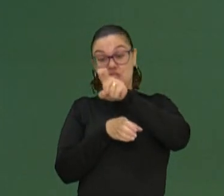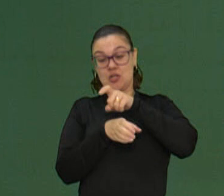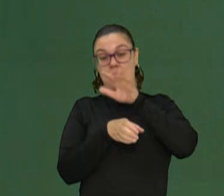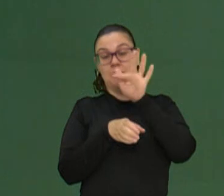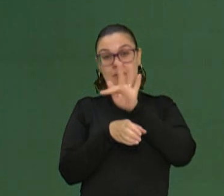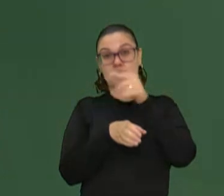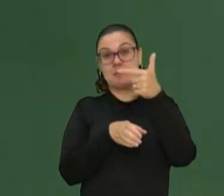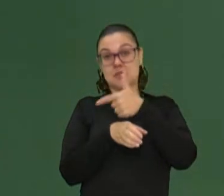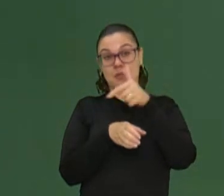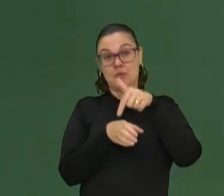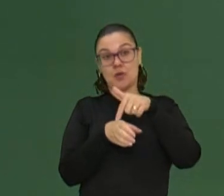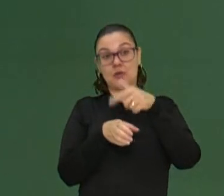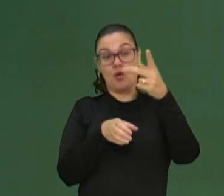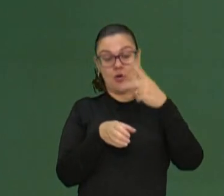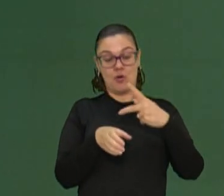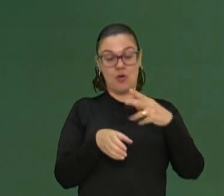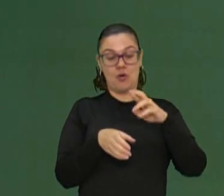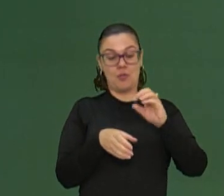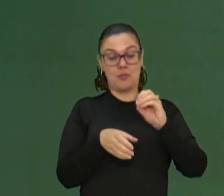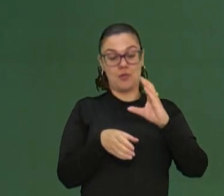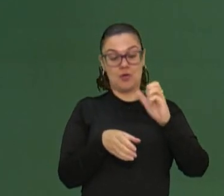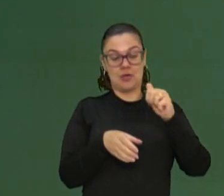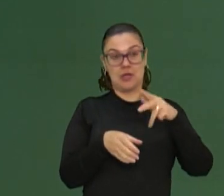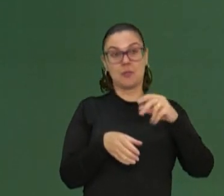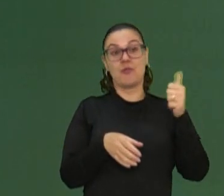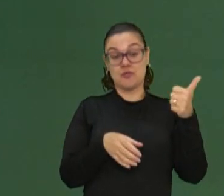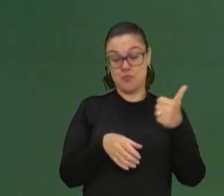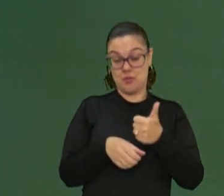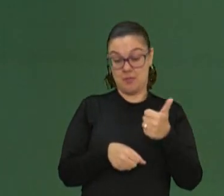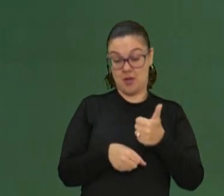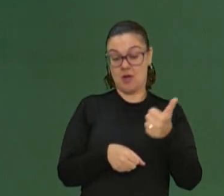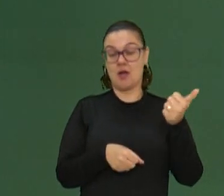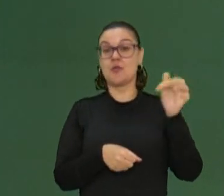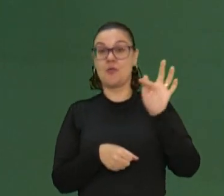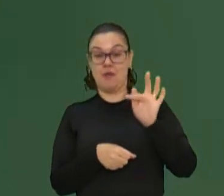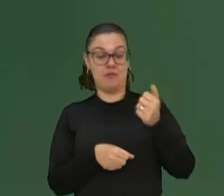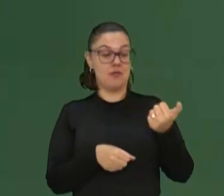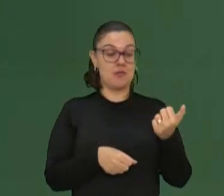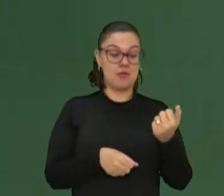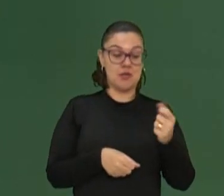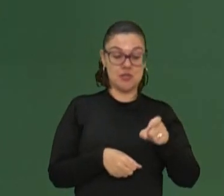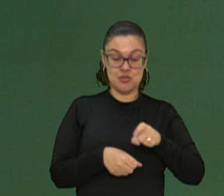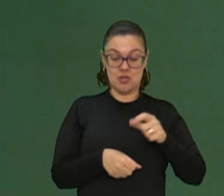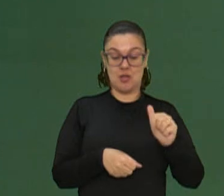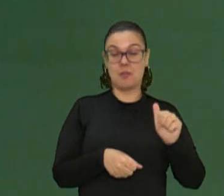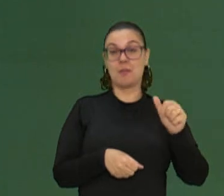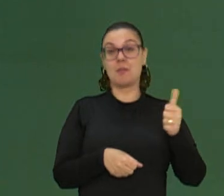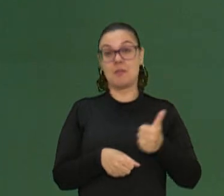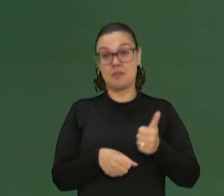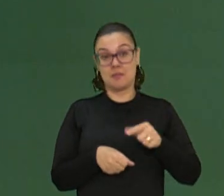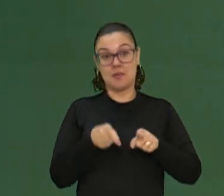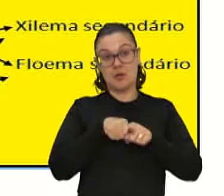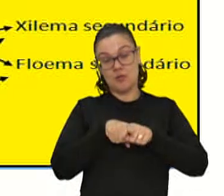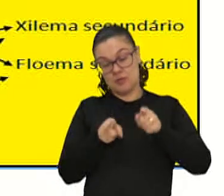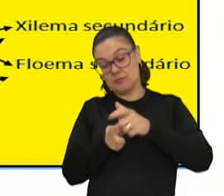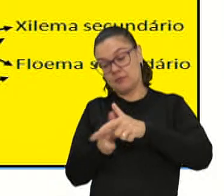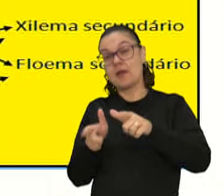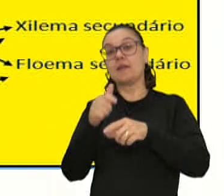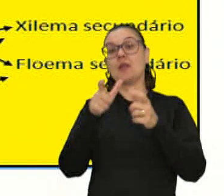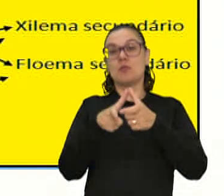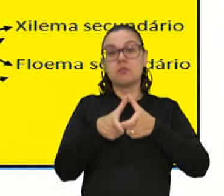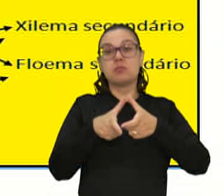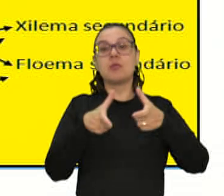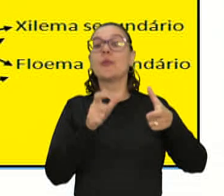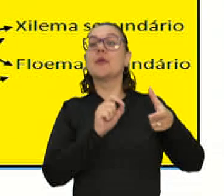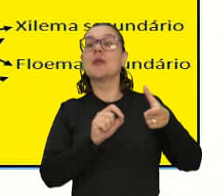secundário. O procâmbio gera o quê? Xilema primário, floema primário. E o câmbio fascicular. O